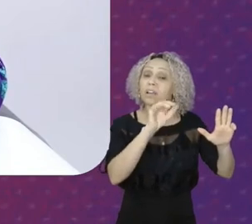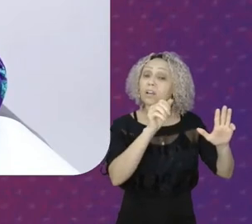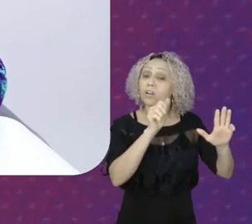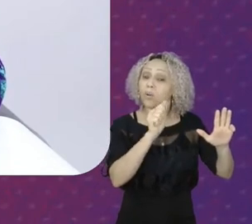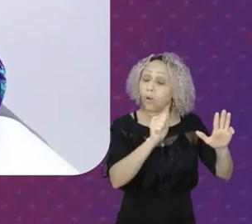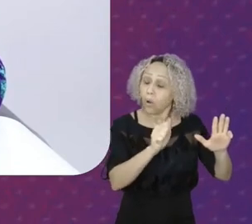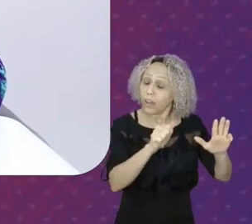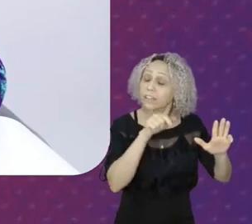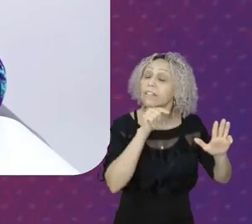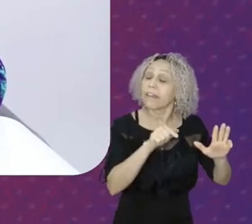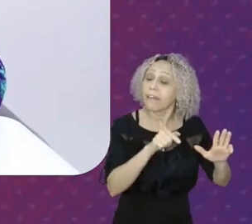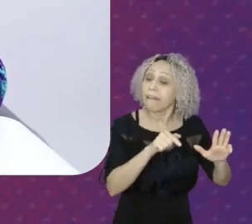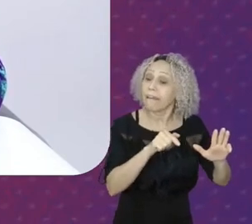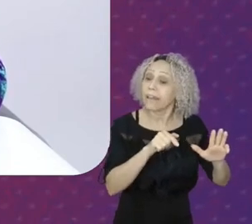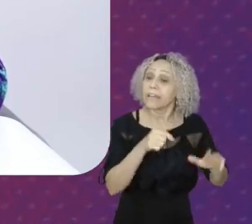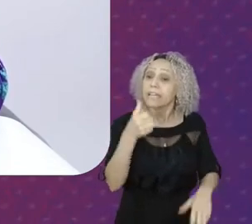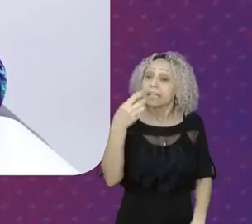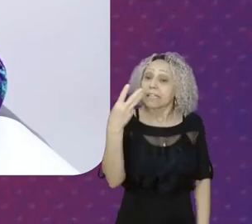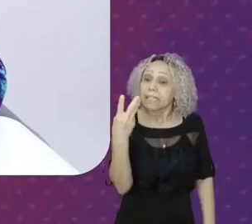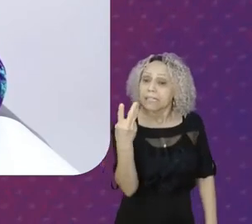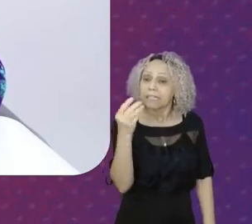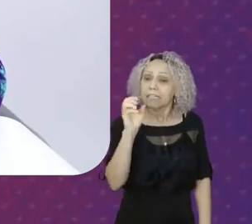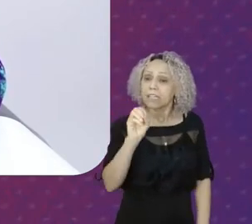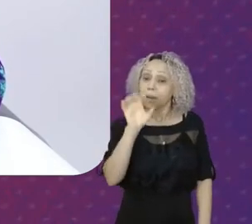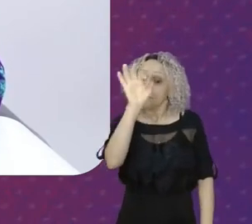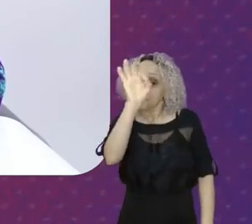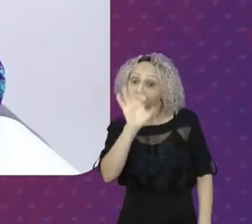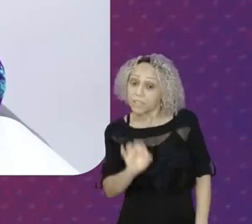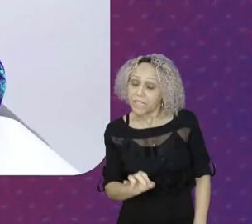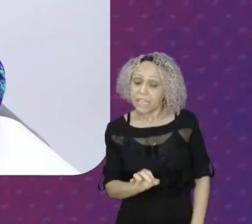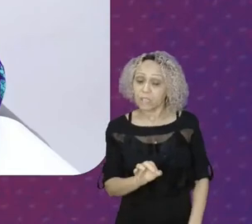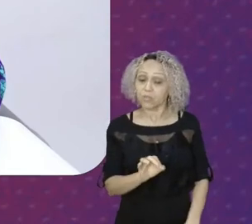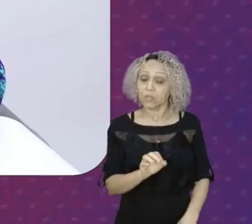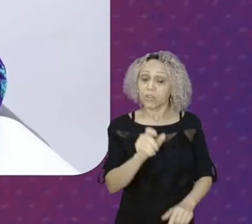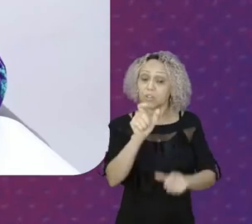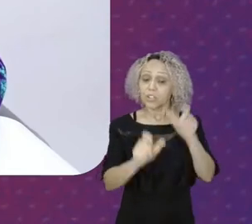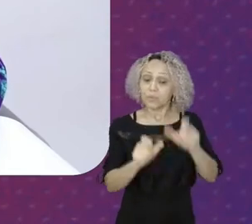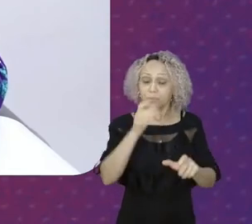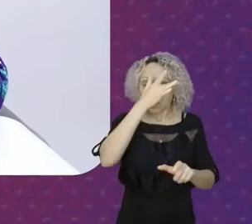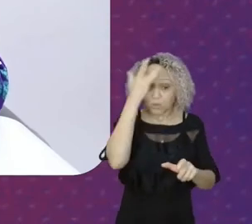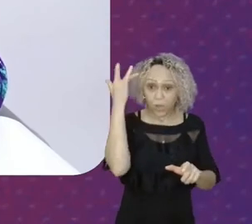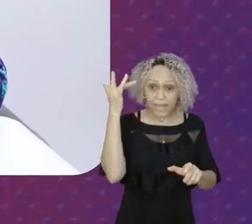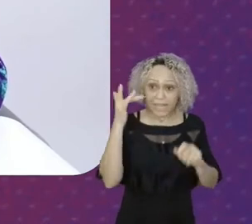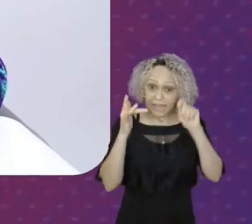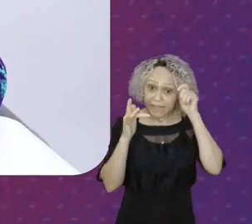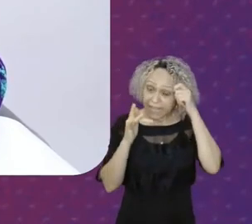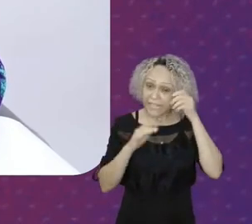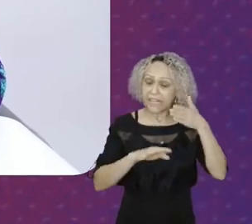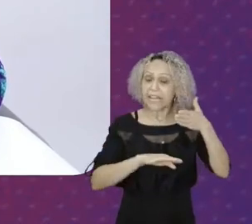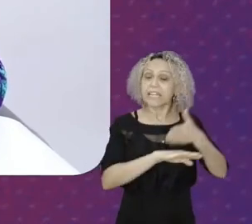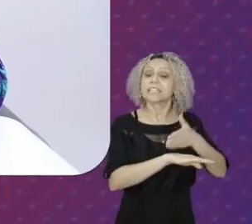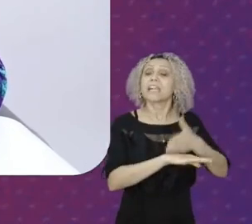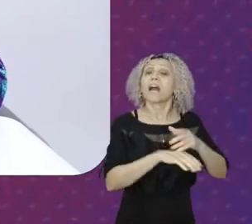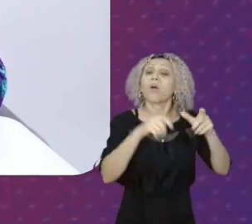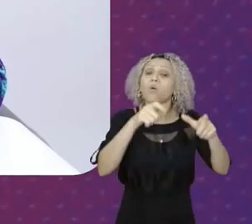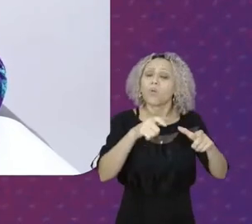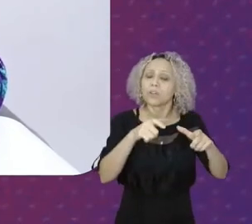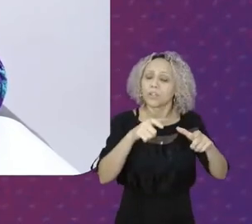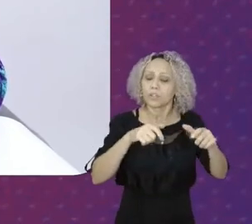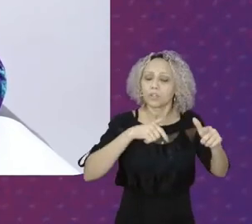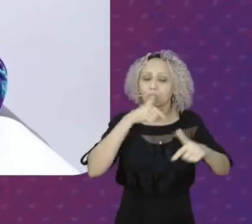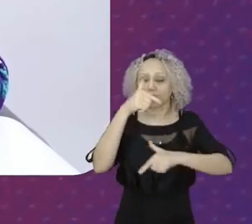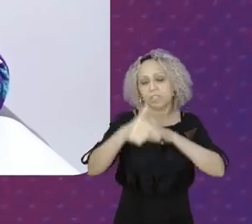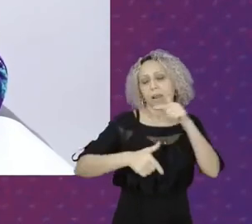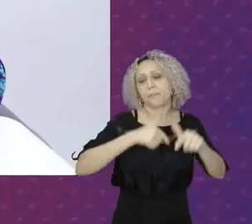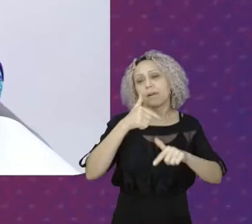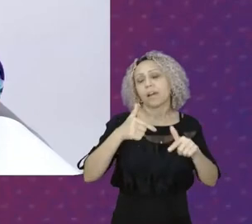de cotas, né? A permanência da lei de cotas, sancionou a lei pela igualdade salarial, que